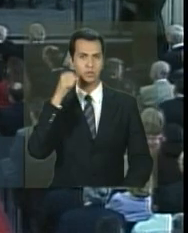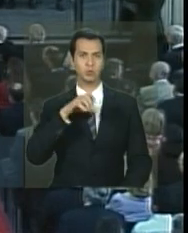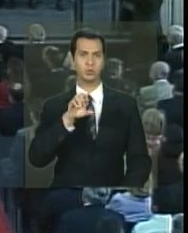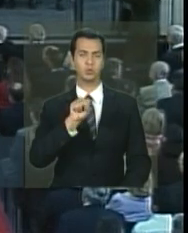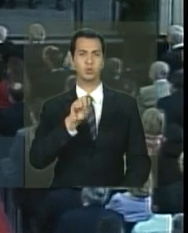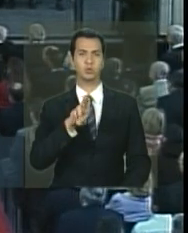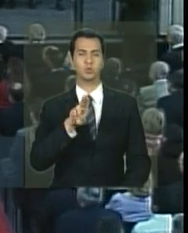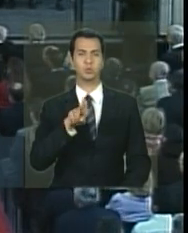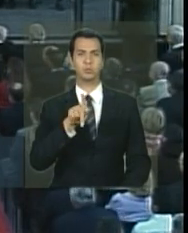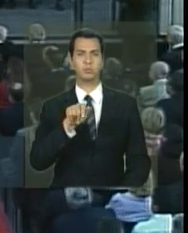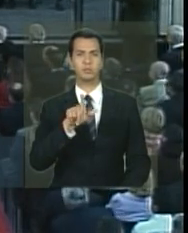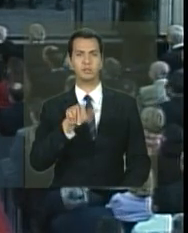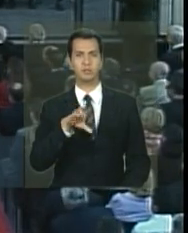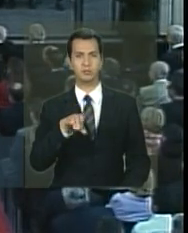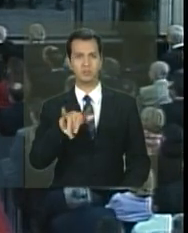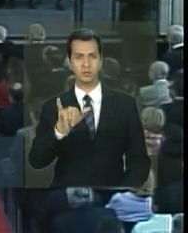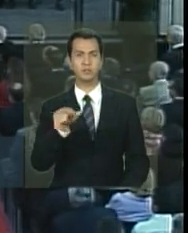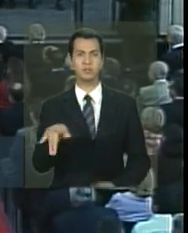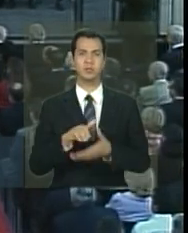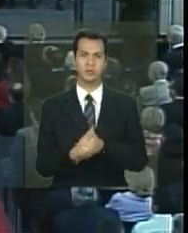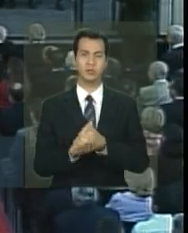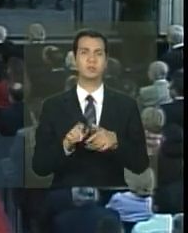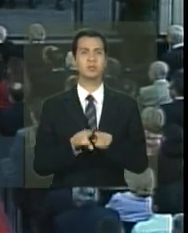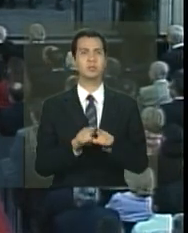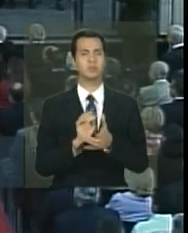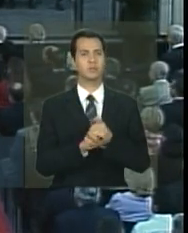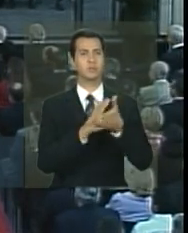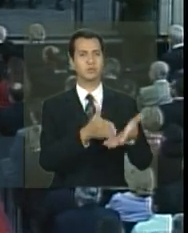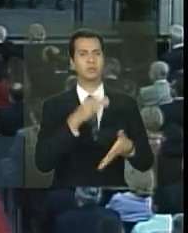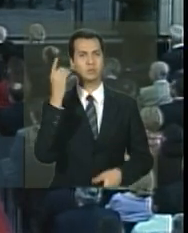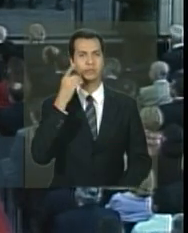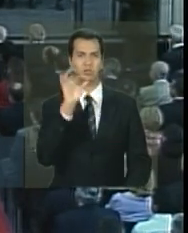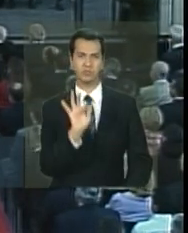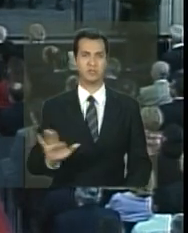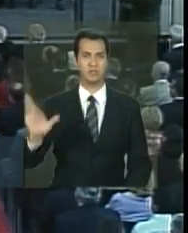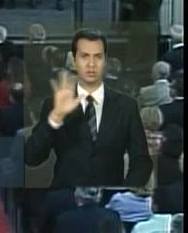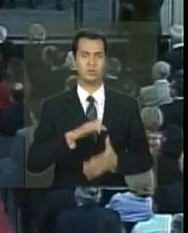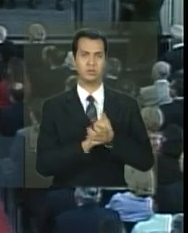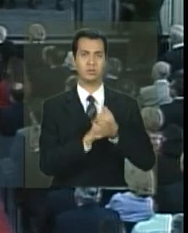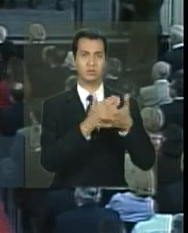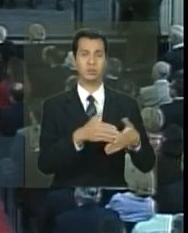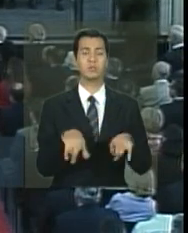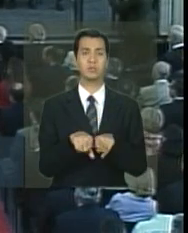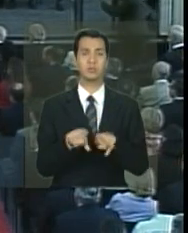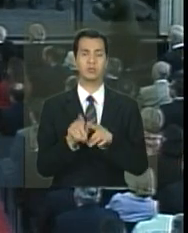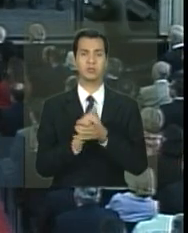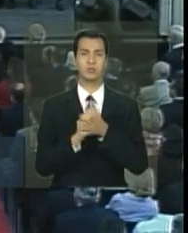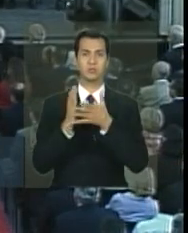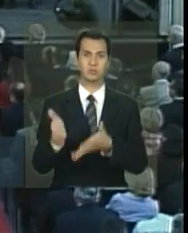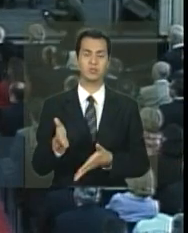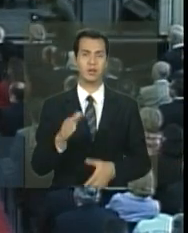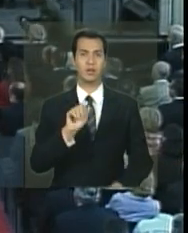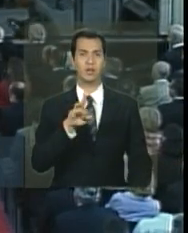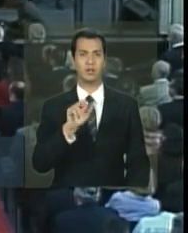o vereador Policy Neto e os deputados federais, o faço cumprimentando o deputado Arnaldo Faria